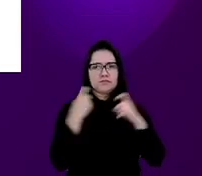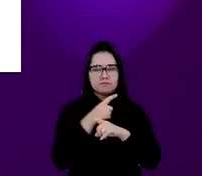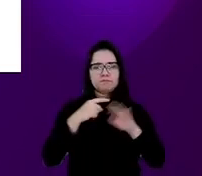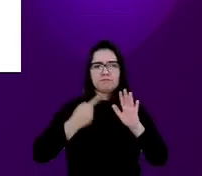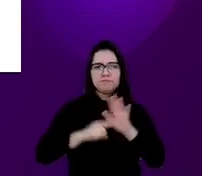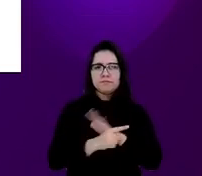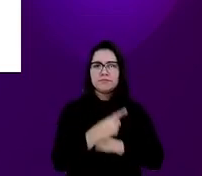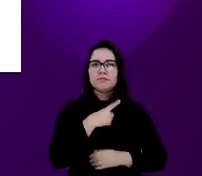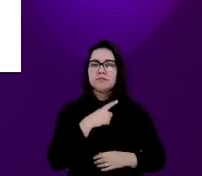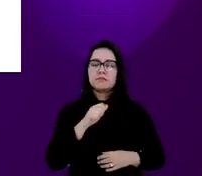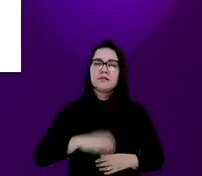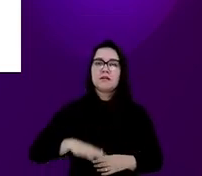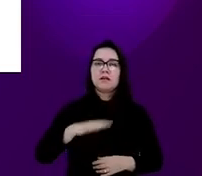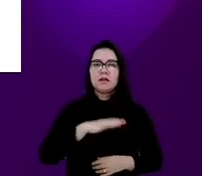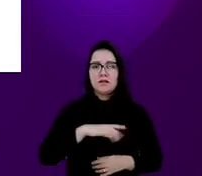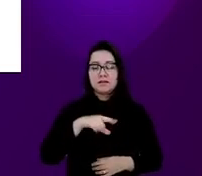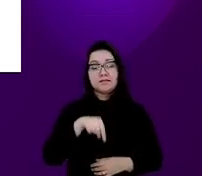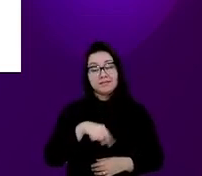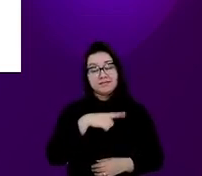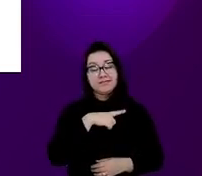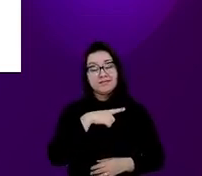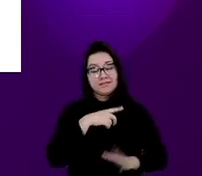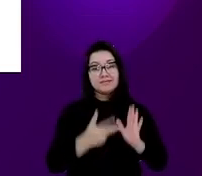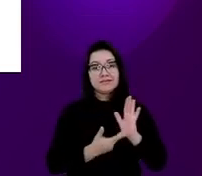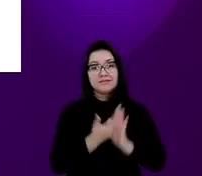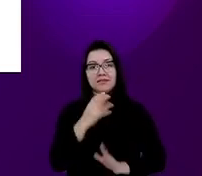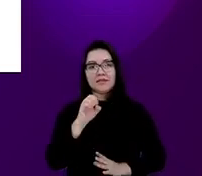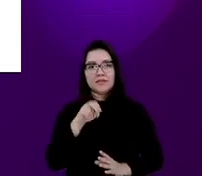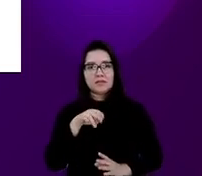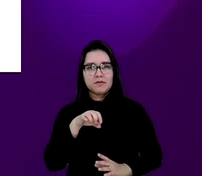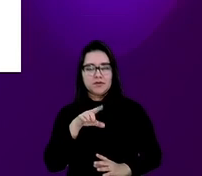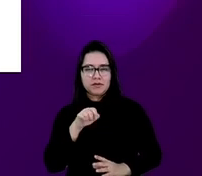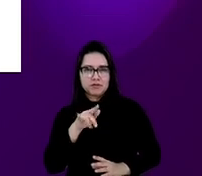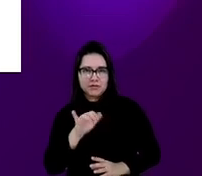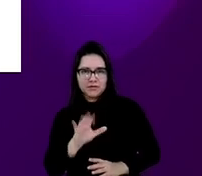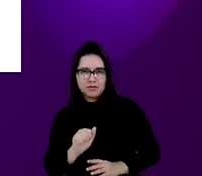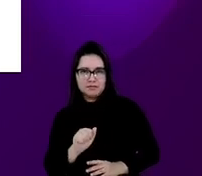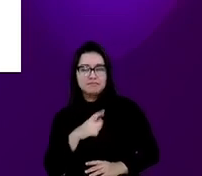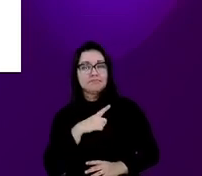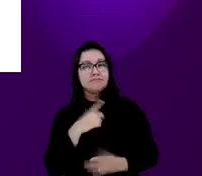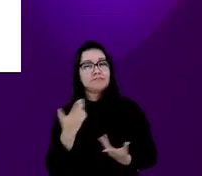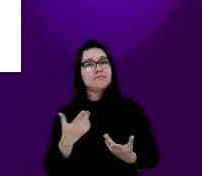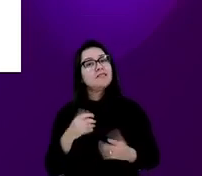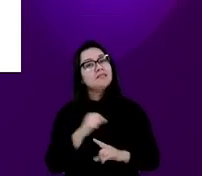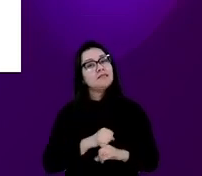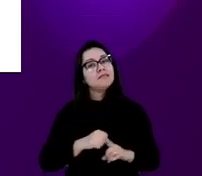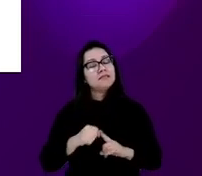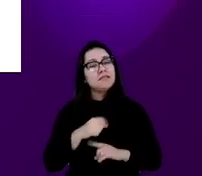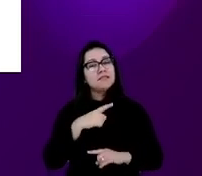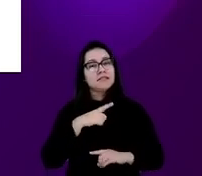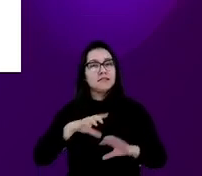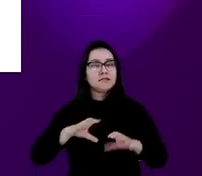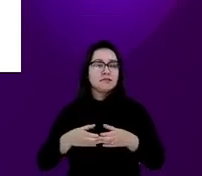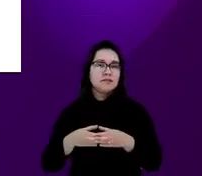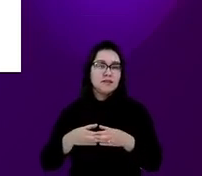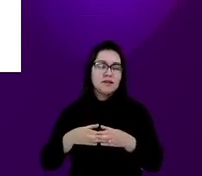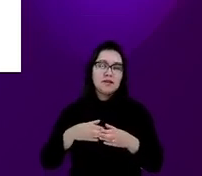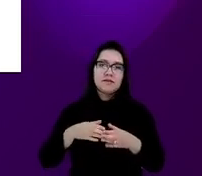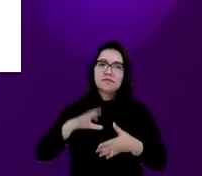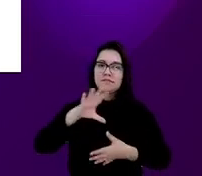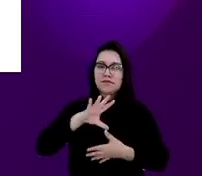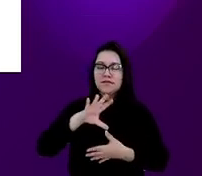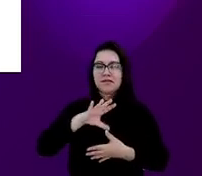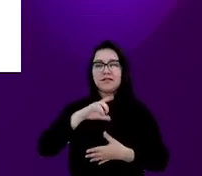ainda da área da cirurgia oncológica. Isso levou a Sociedade de Cirurgia Oncológica Americana, junto com o American